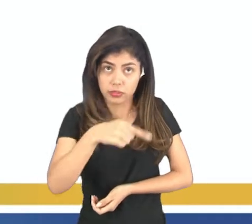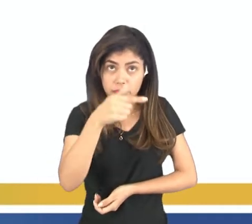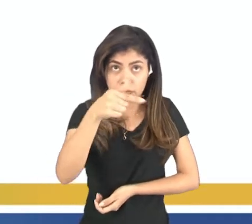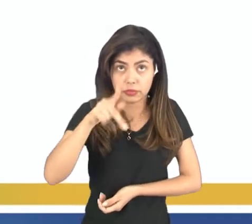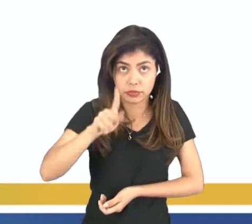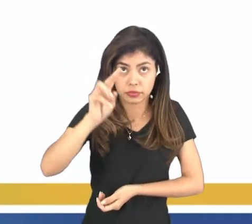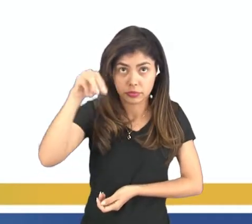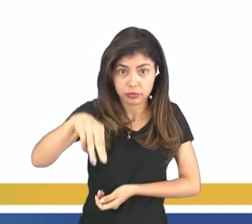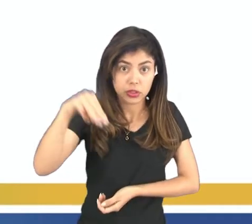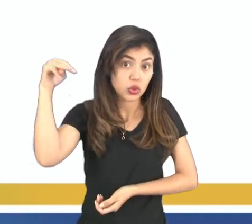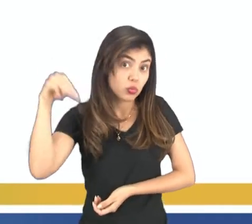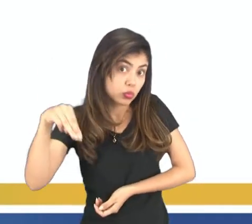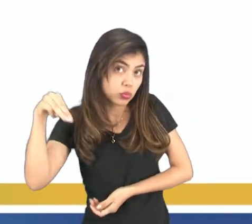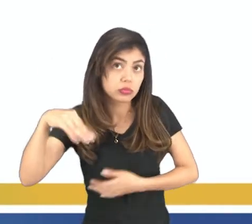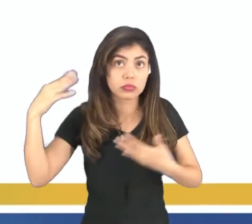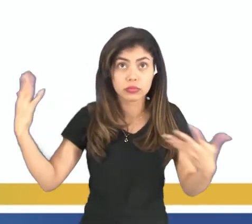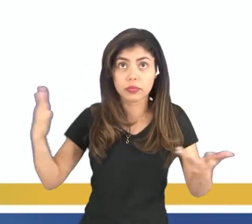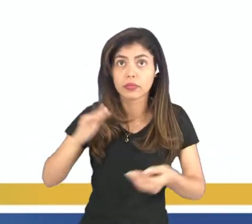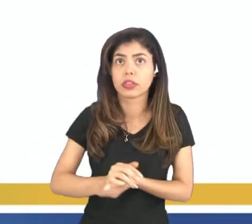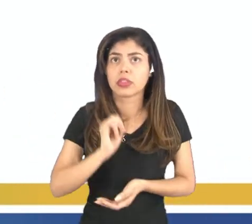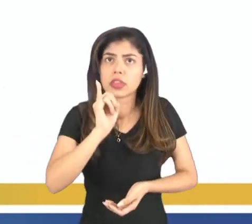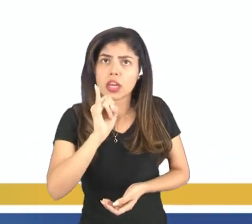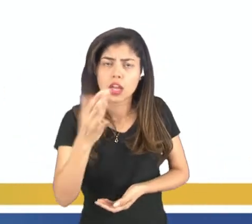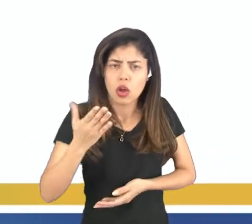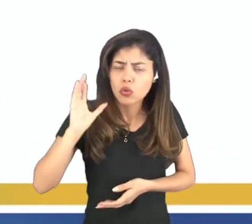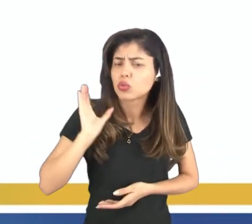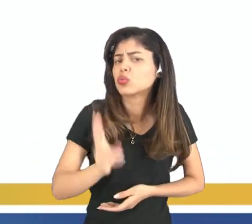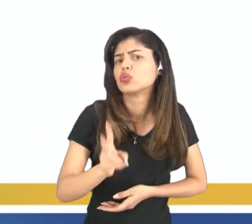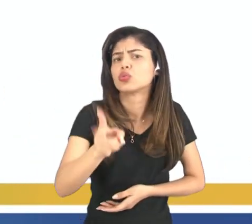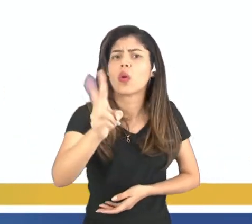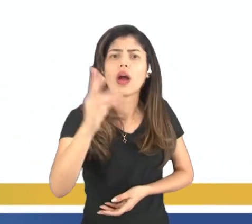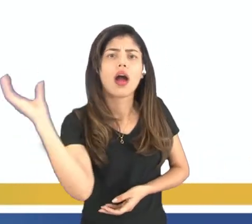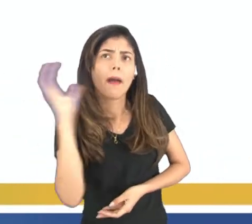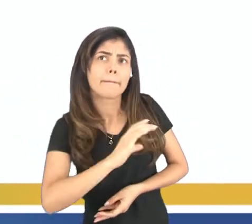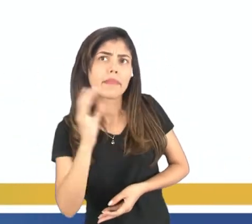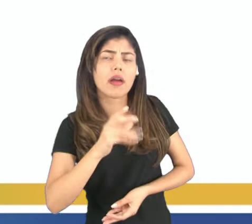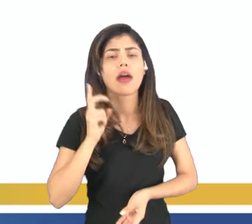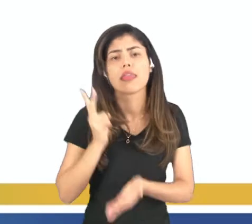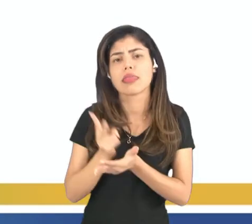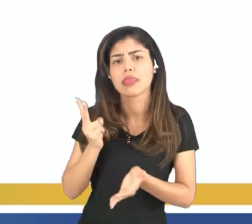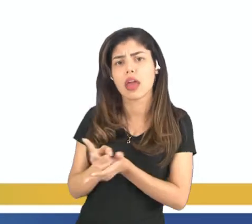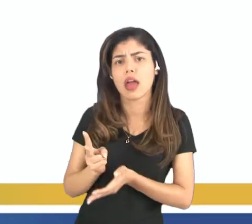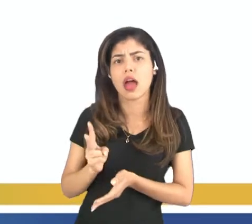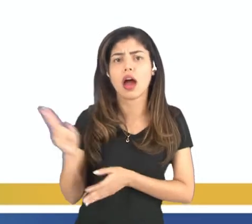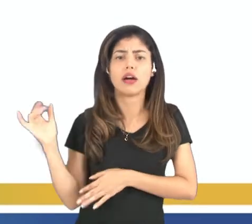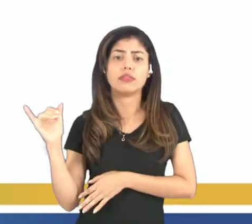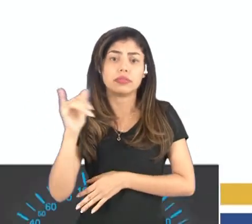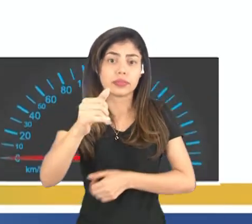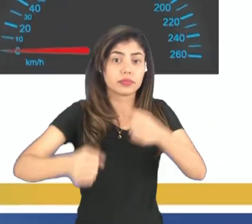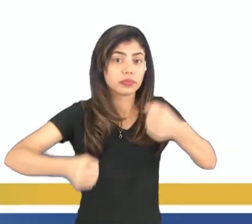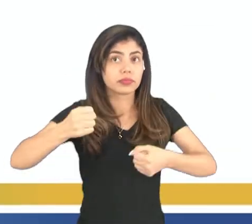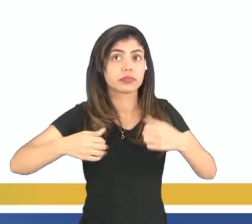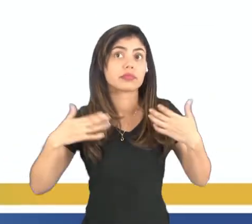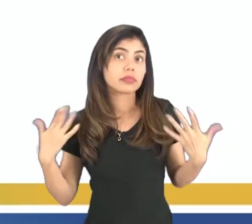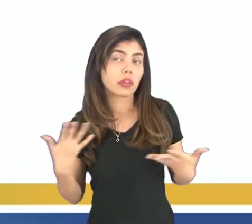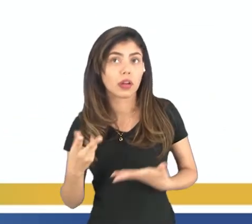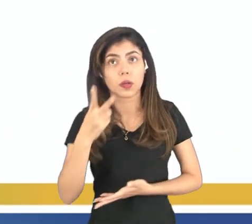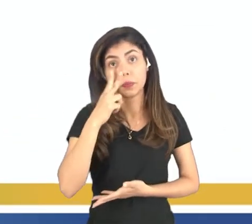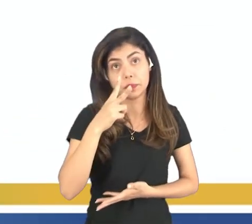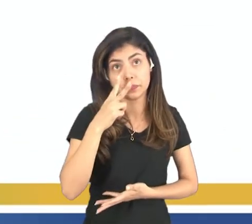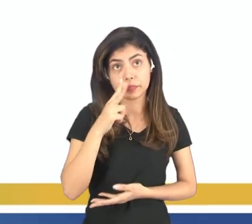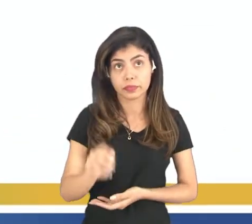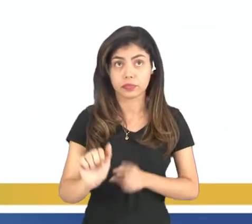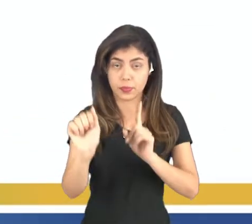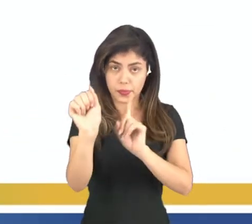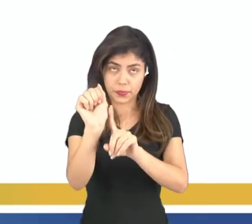1,7 Km por minuto se ele mantivesse essa velocidade durante a viagem pessoal vamos